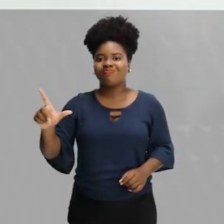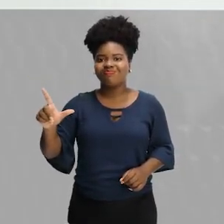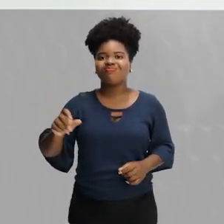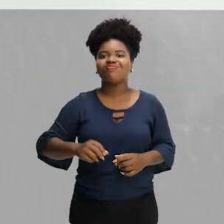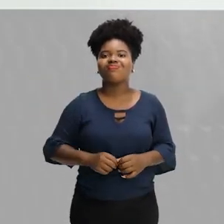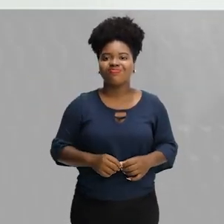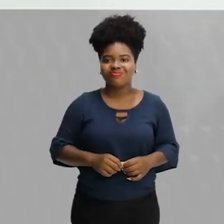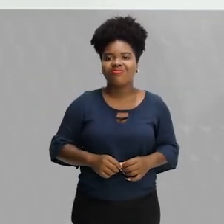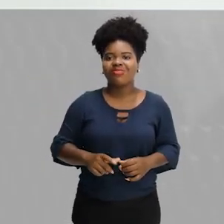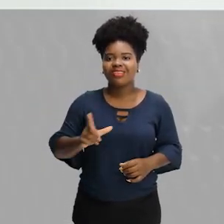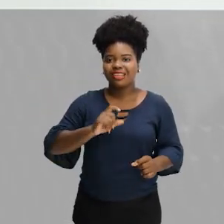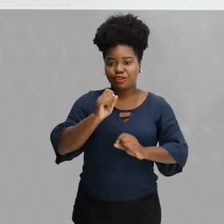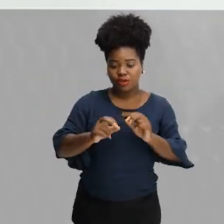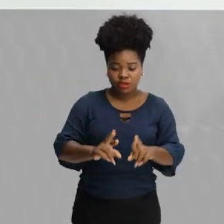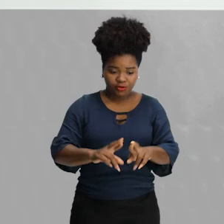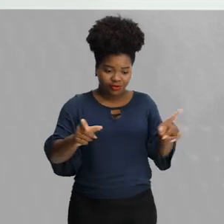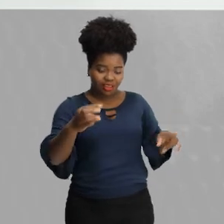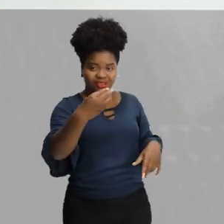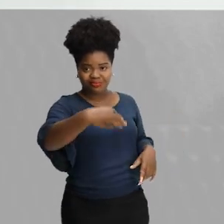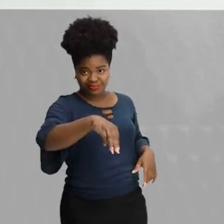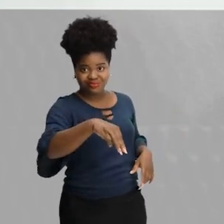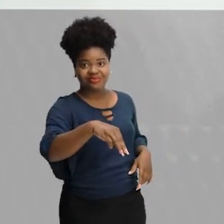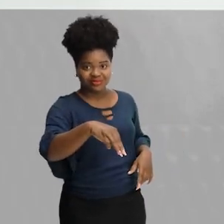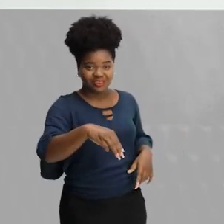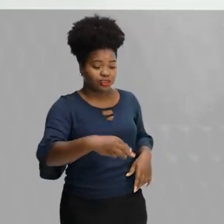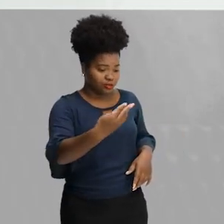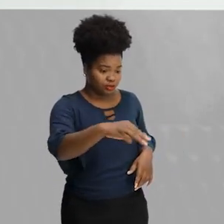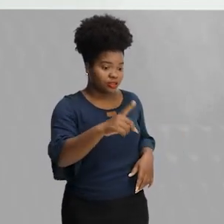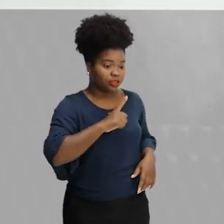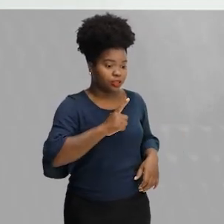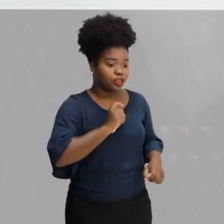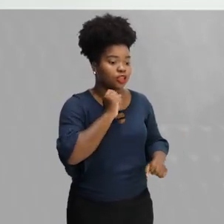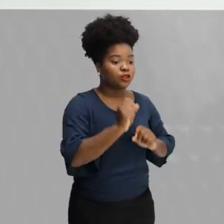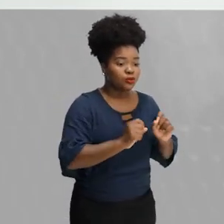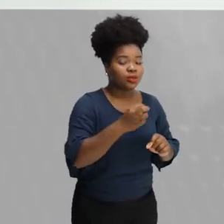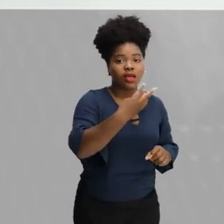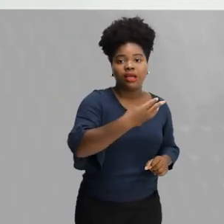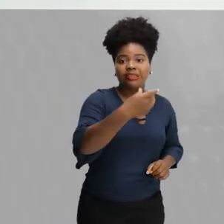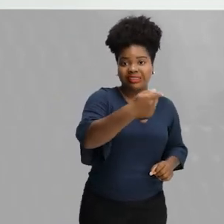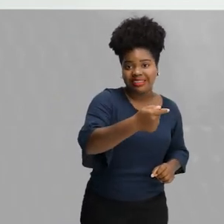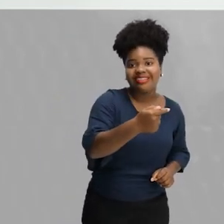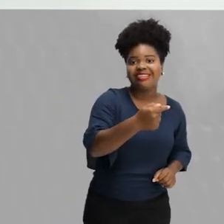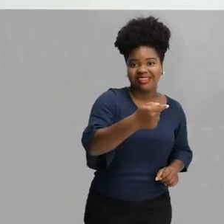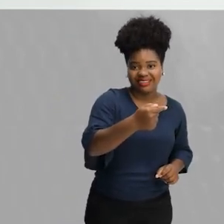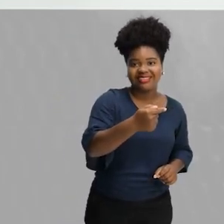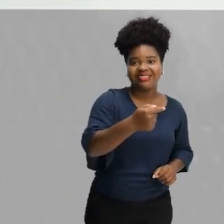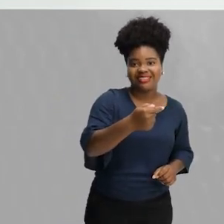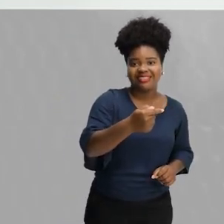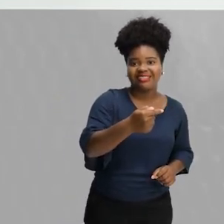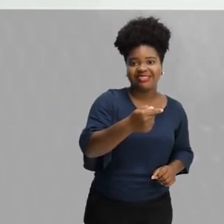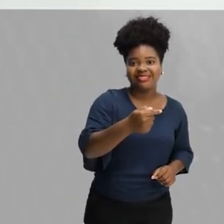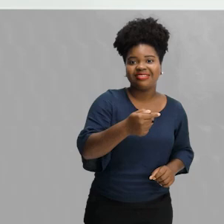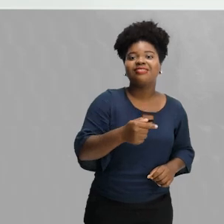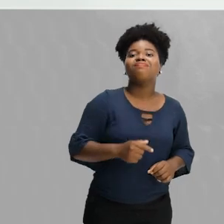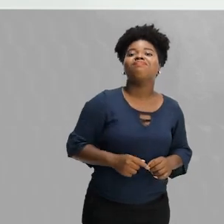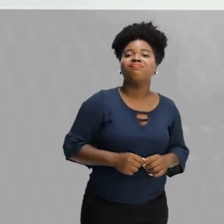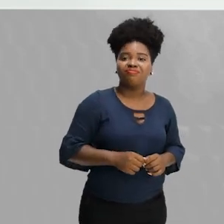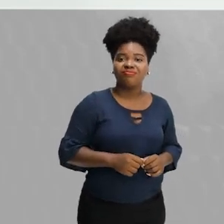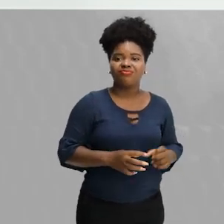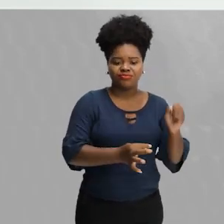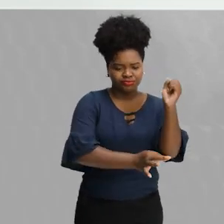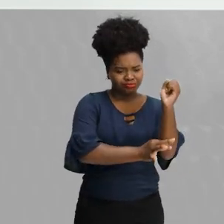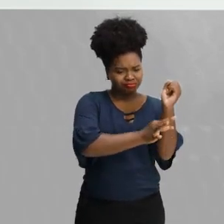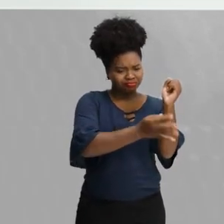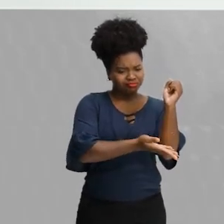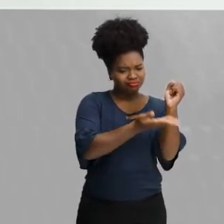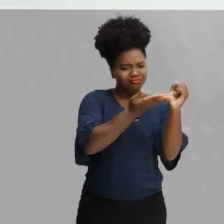da gente aqui no Maranhão. Cara, enquanto a gente aqui está marcando 37 graus de temperatura, com altas